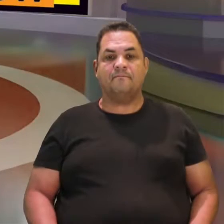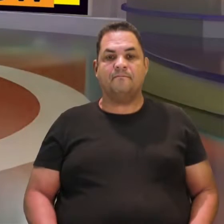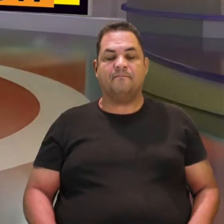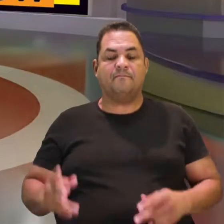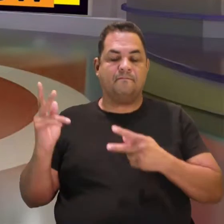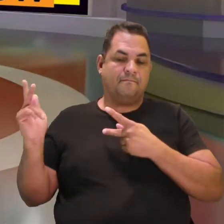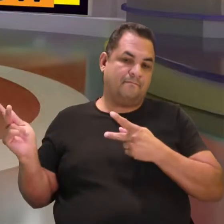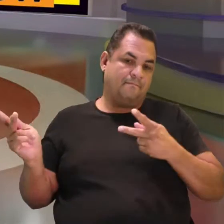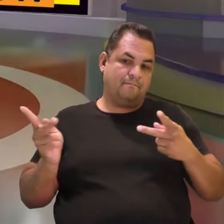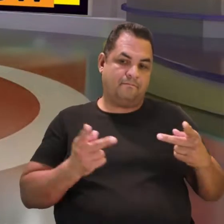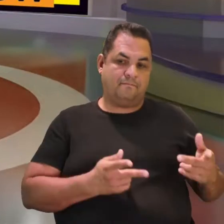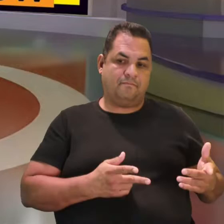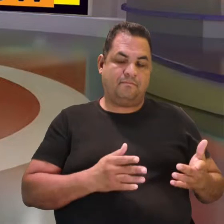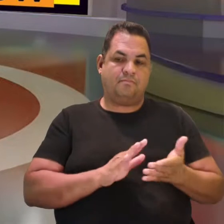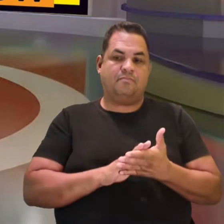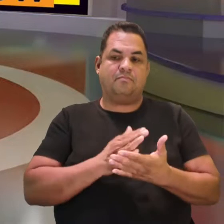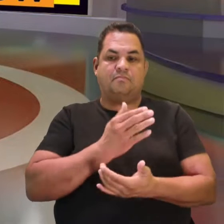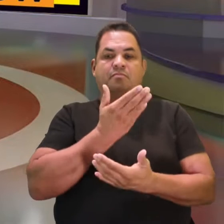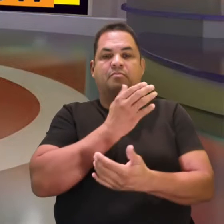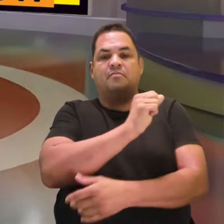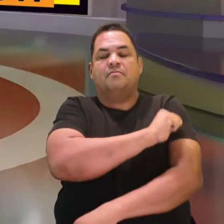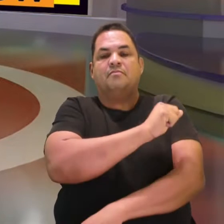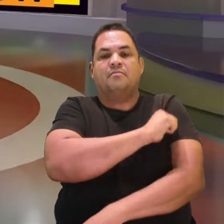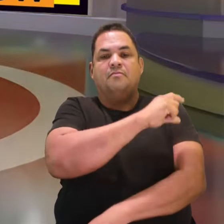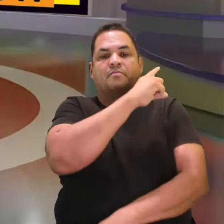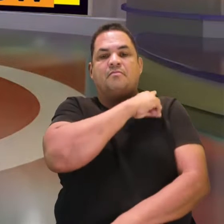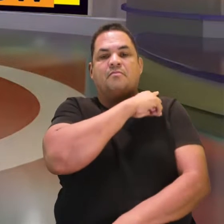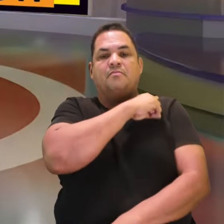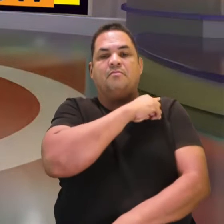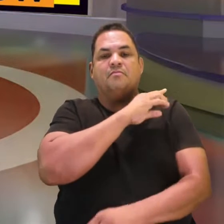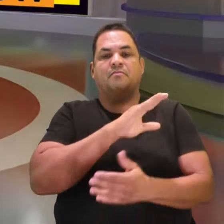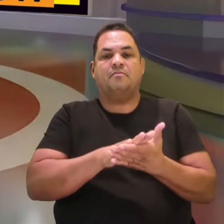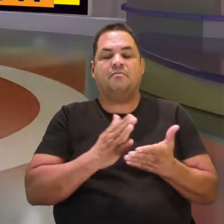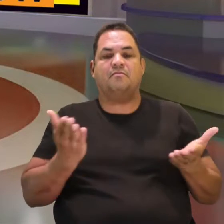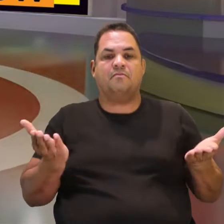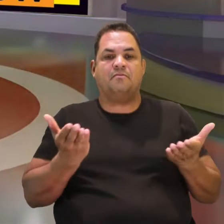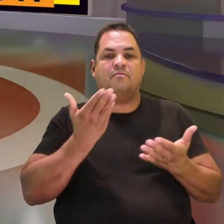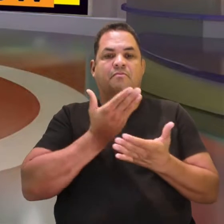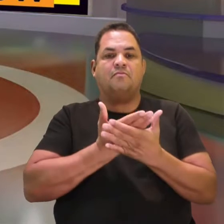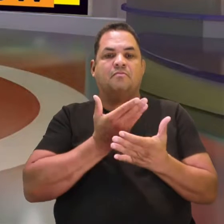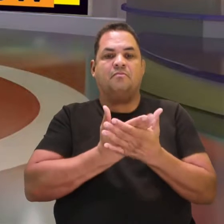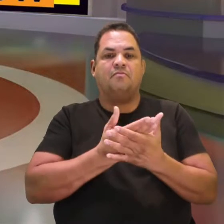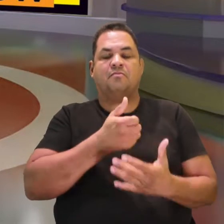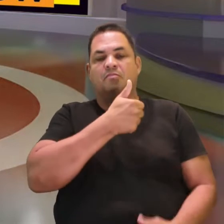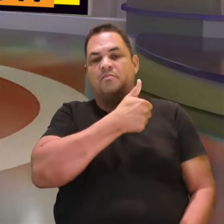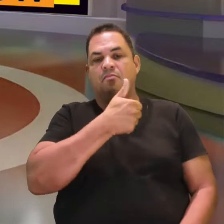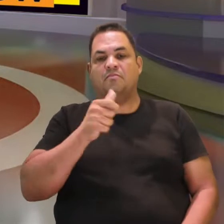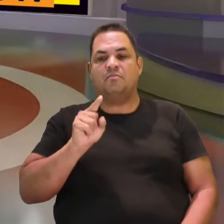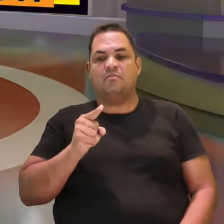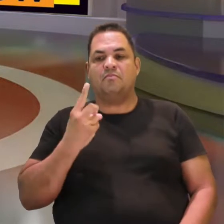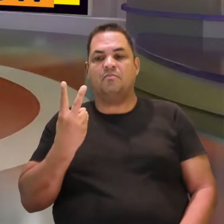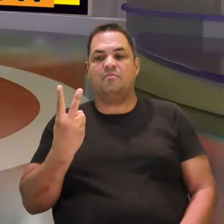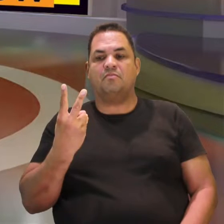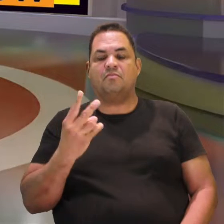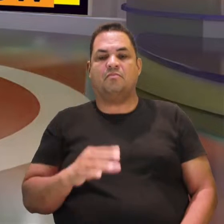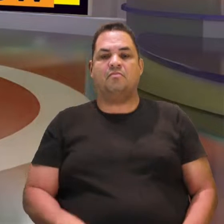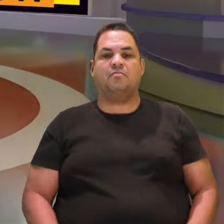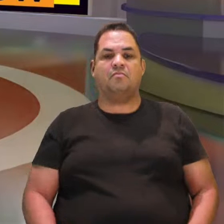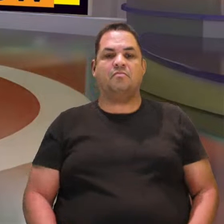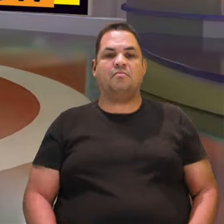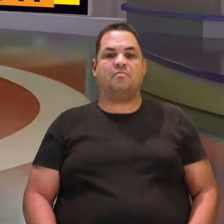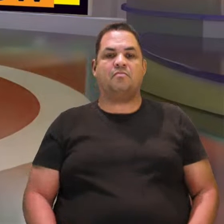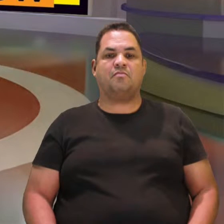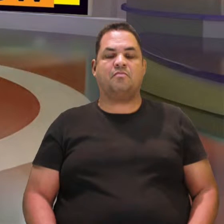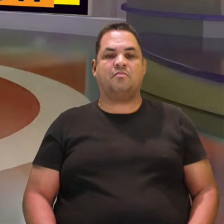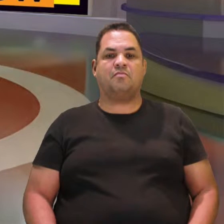welcome! Sejam todos muito bem-vindos, alunos do primeiro ano. Estamos agora com a nossa aula 11.2 de Review